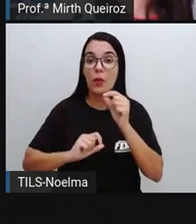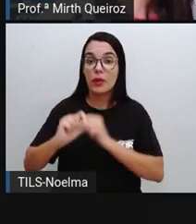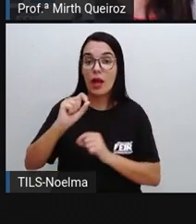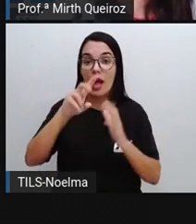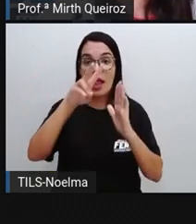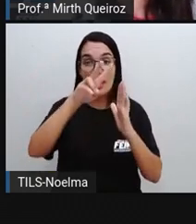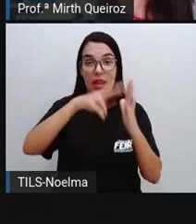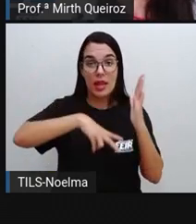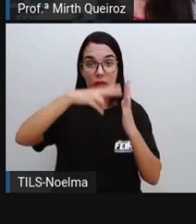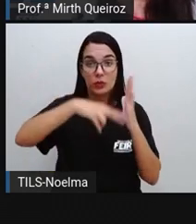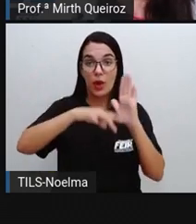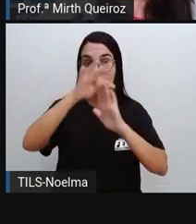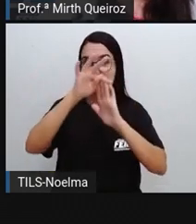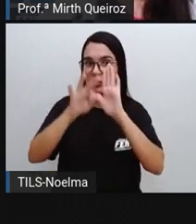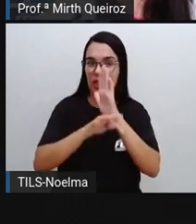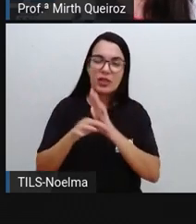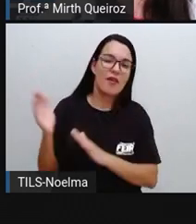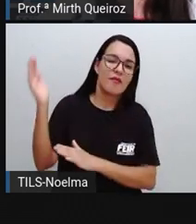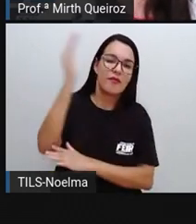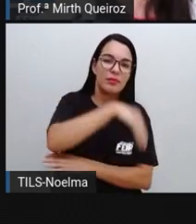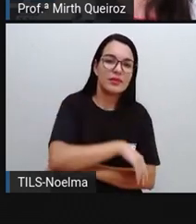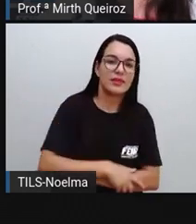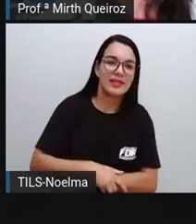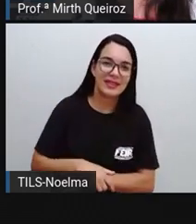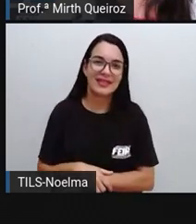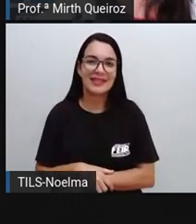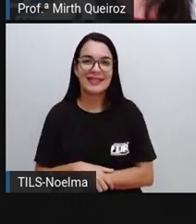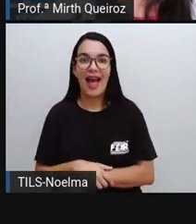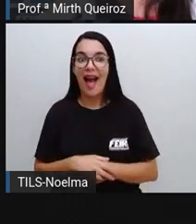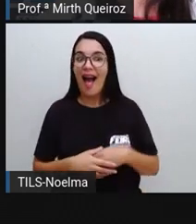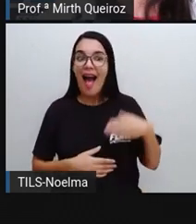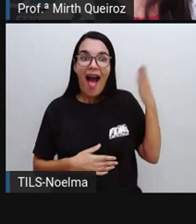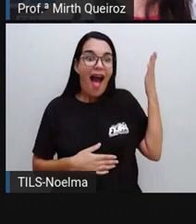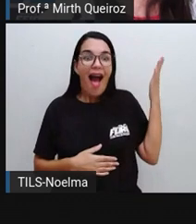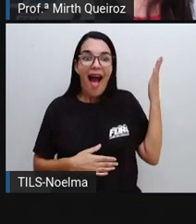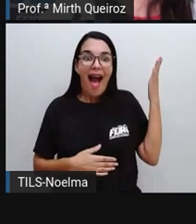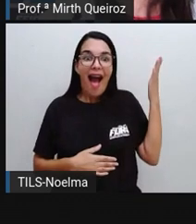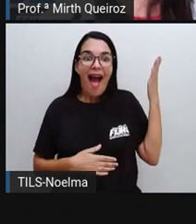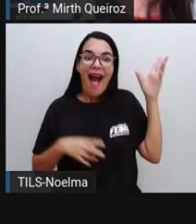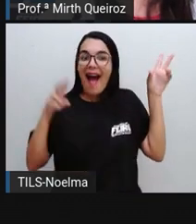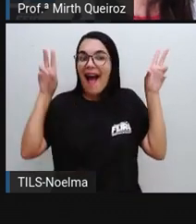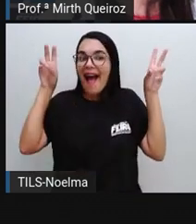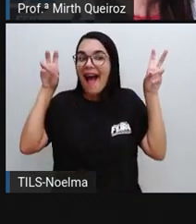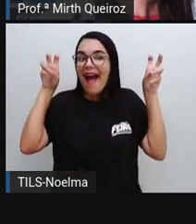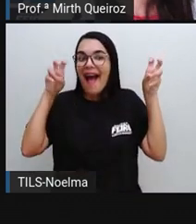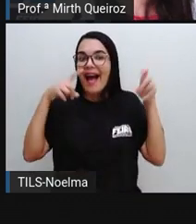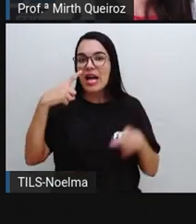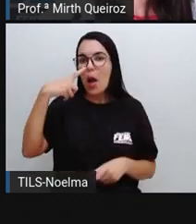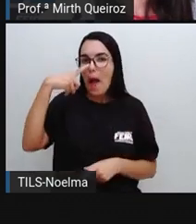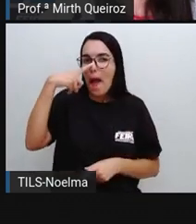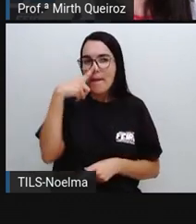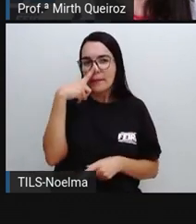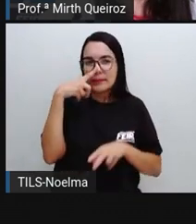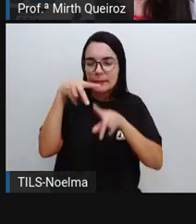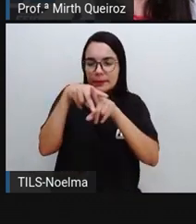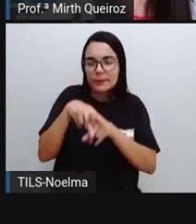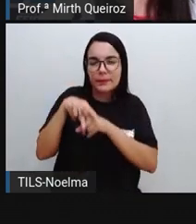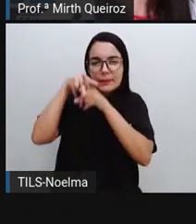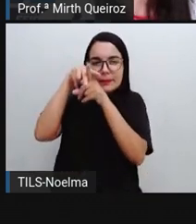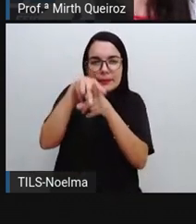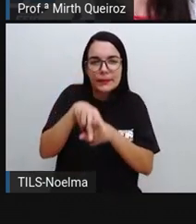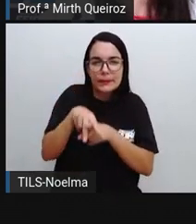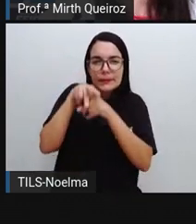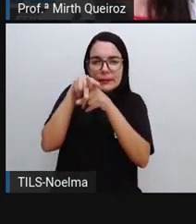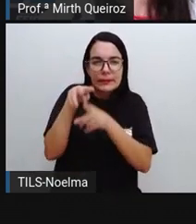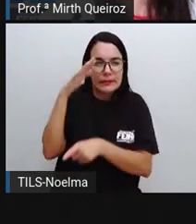realizar a leitura de um texto. Vamos lá? O título é Bruxas